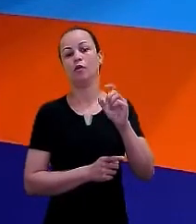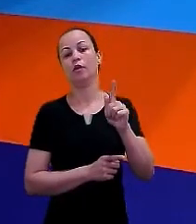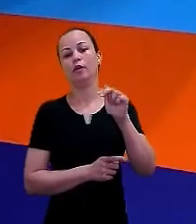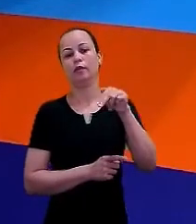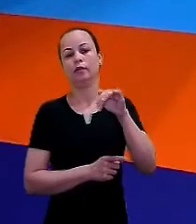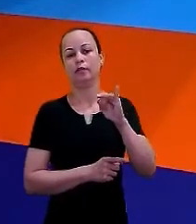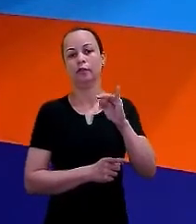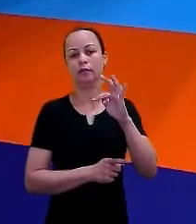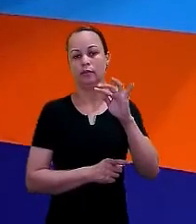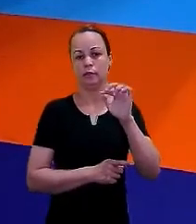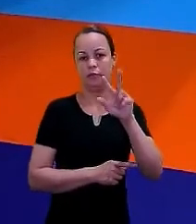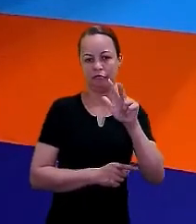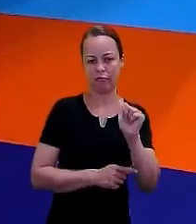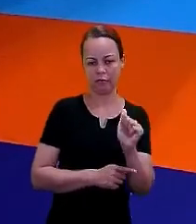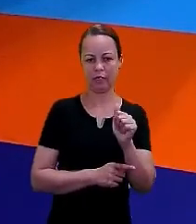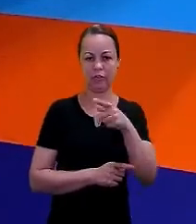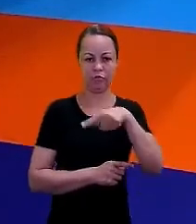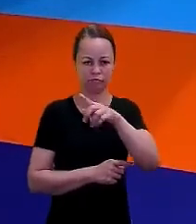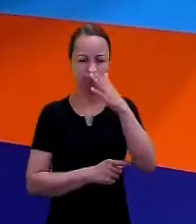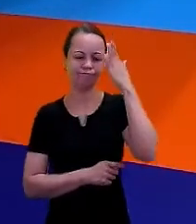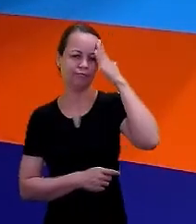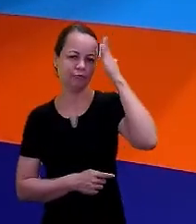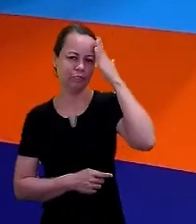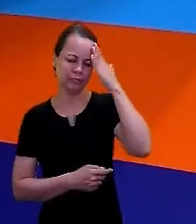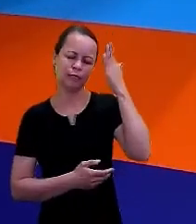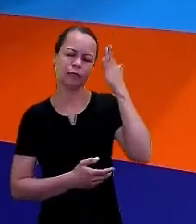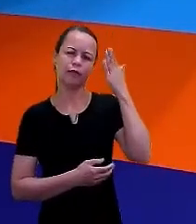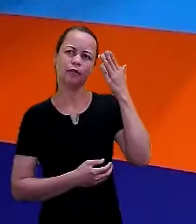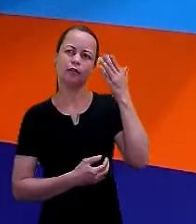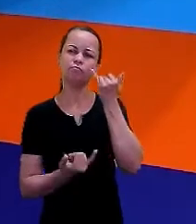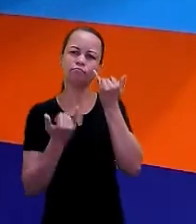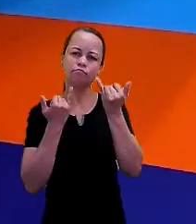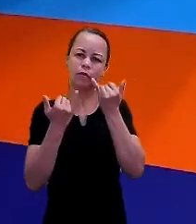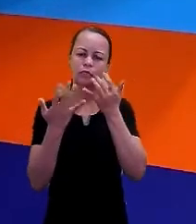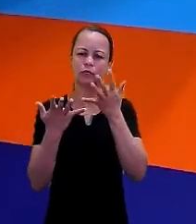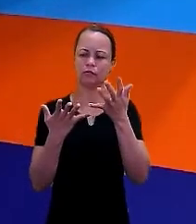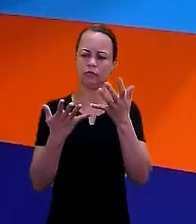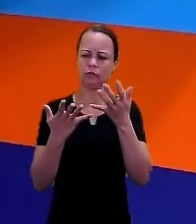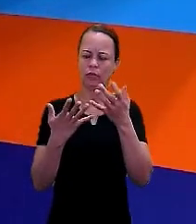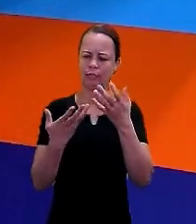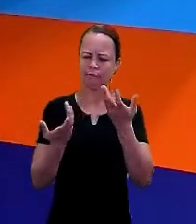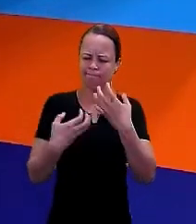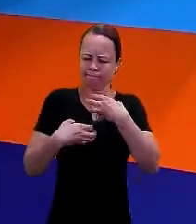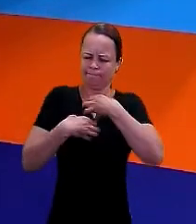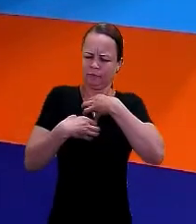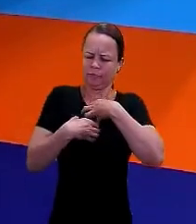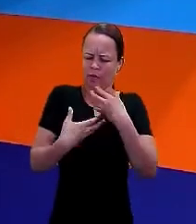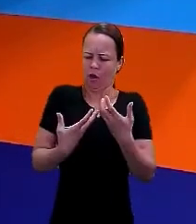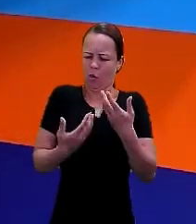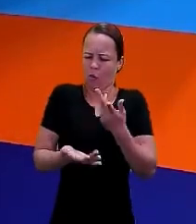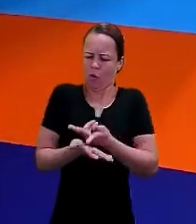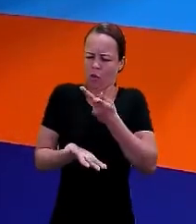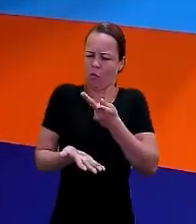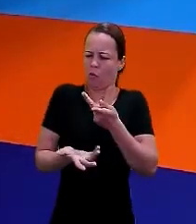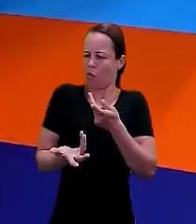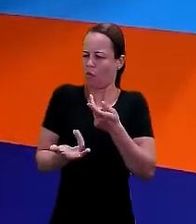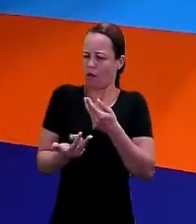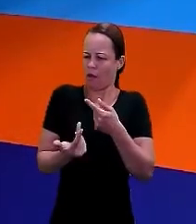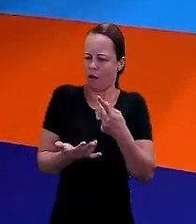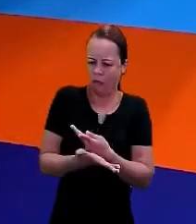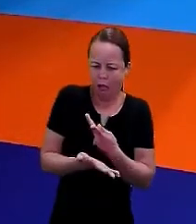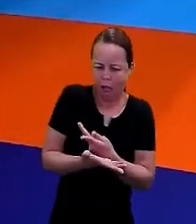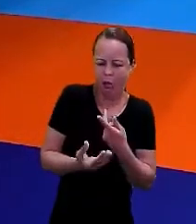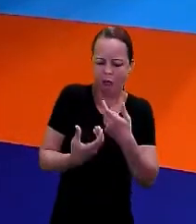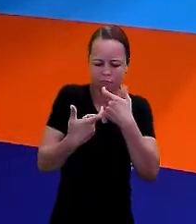entender, talvez você compreender de uma forma que diga assim, tem algo de errado comigo. Então, preste atenção de todas